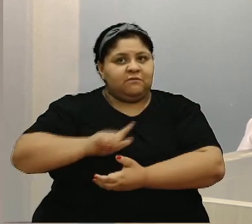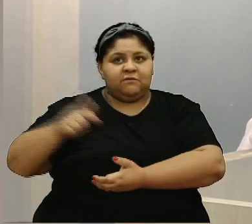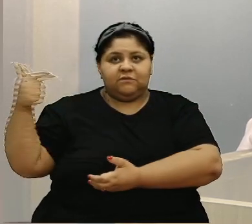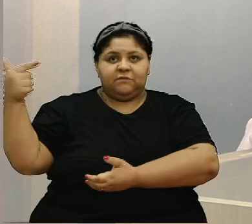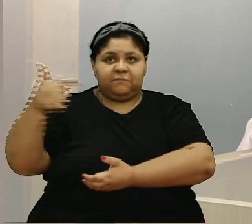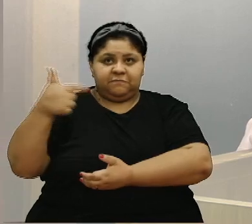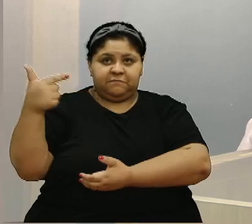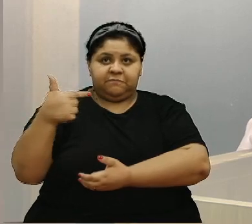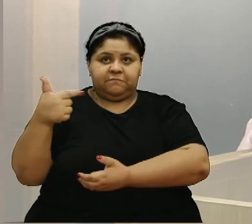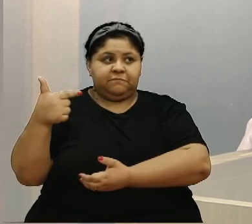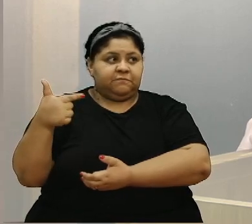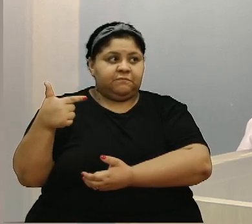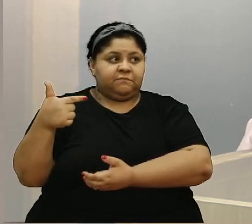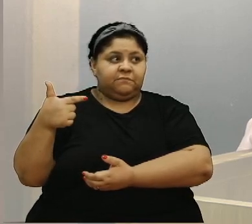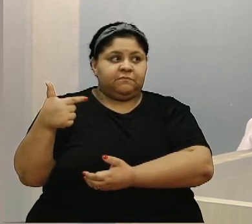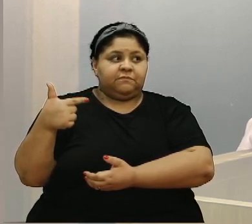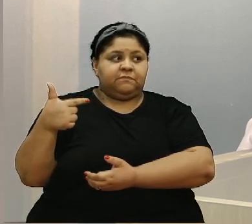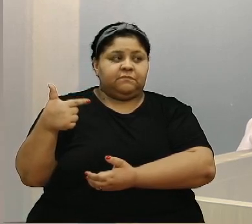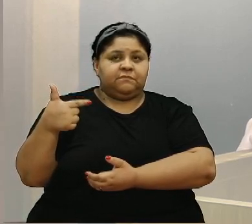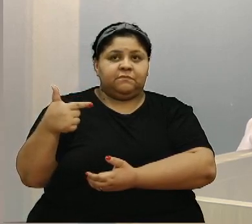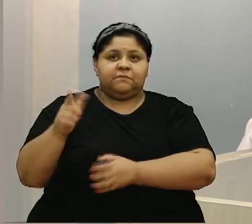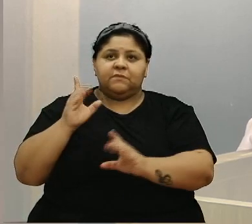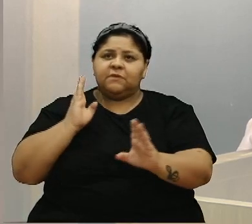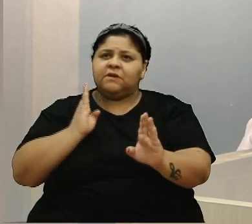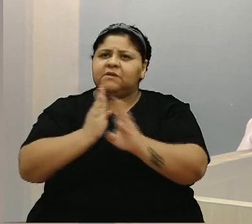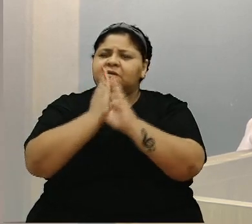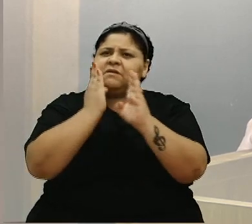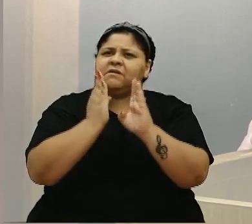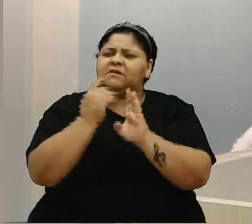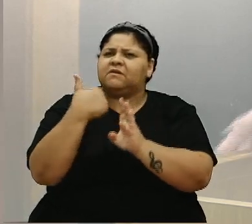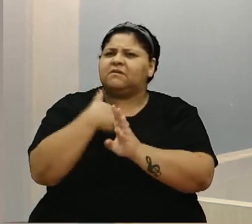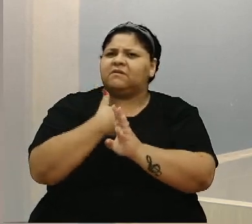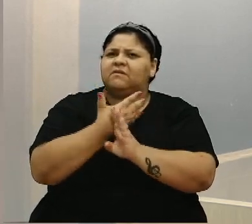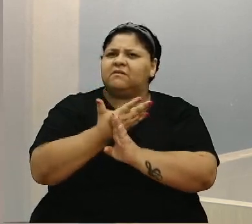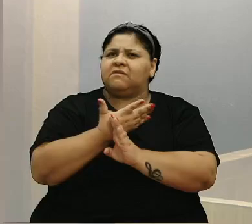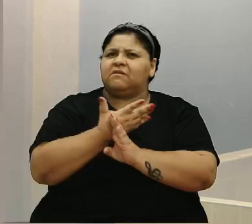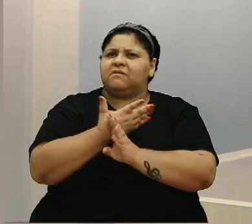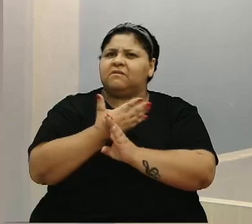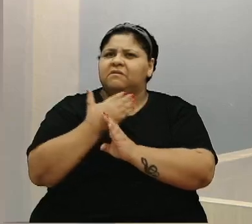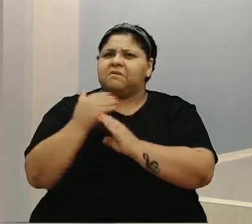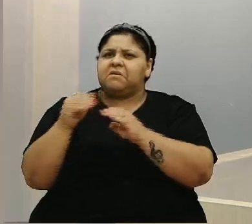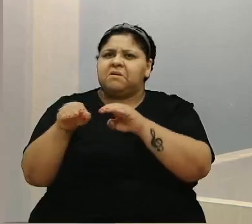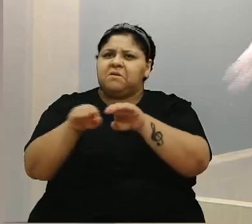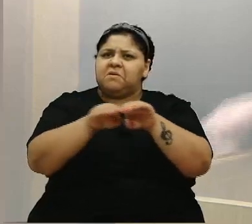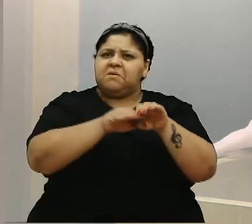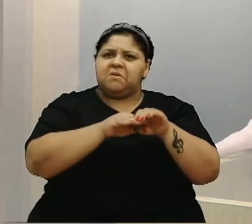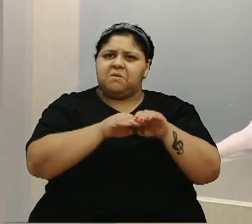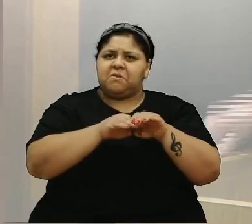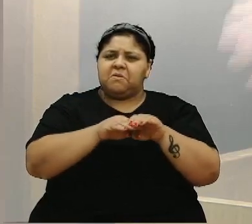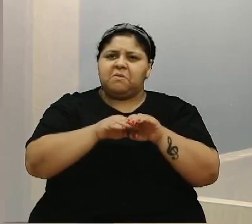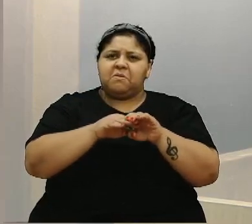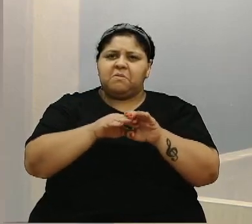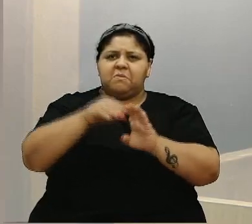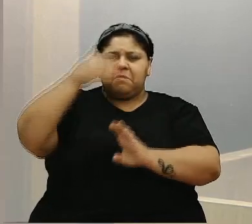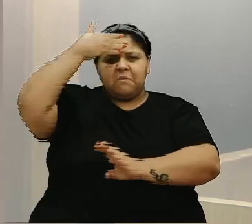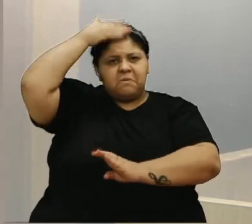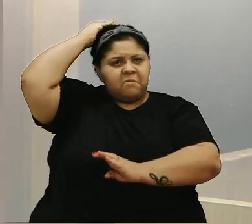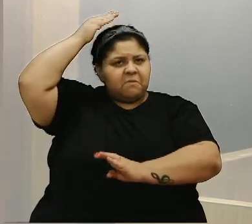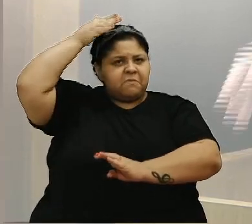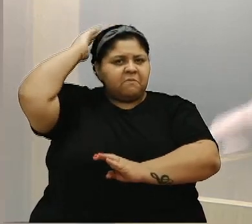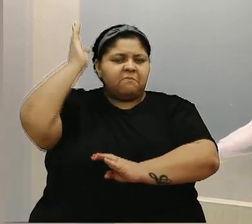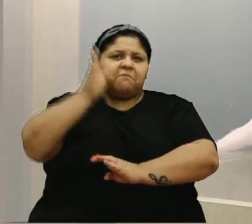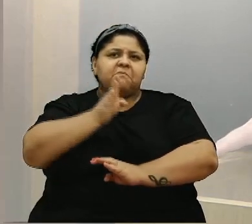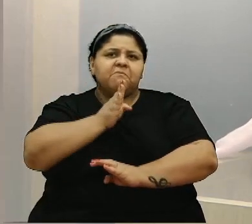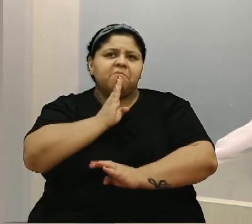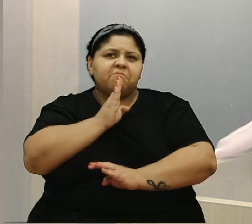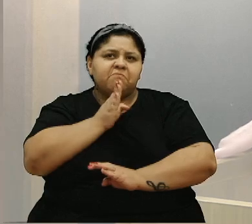lugar, que acharam até que eu era igual ao Guerra. Não conheço o Guerra. O que eu conheço do Guerra é o que